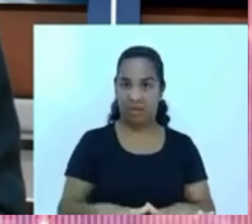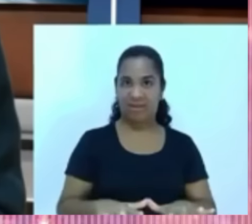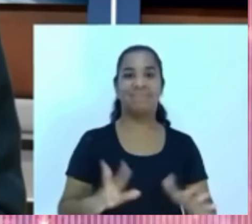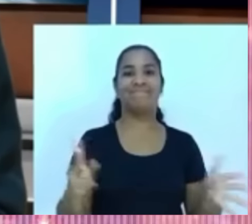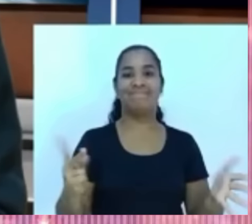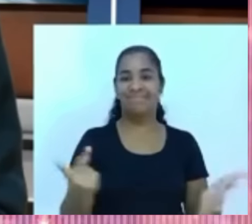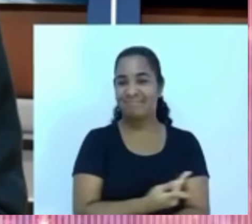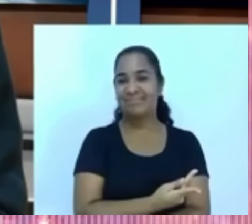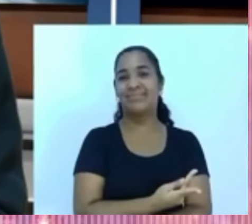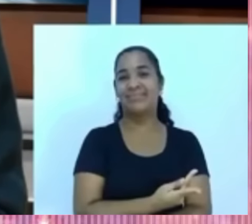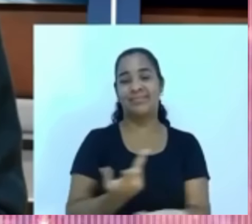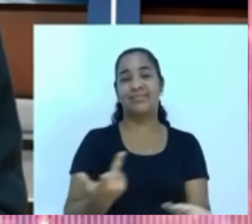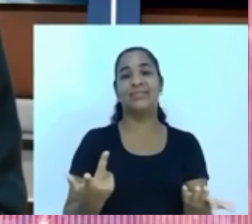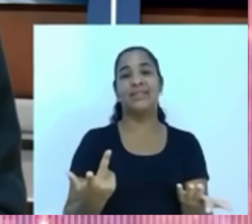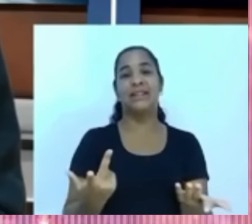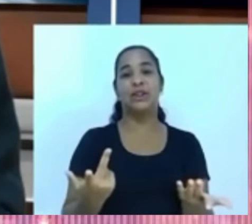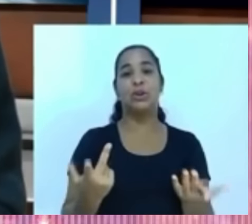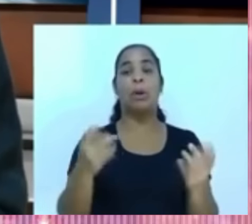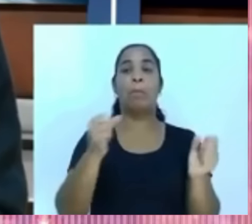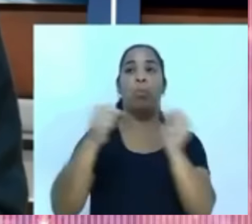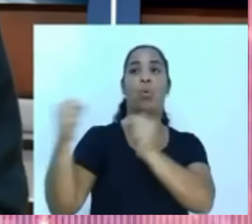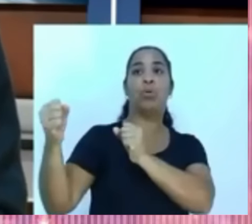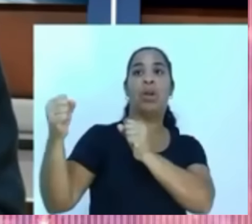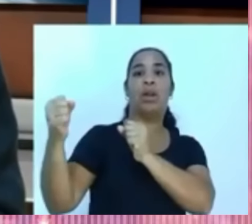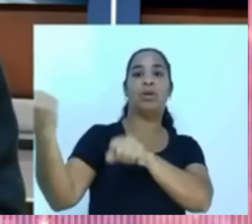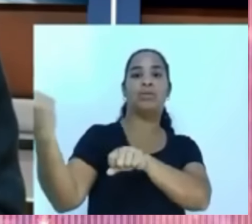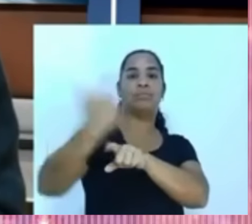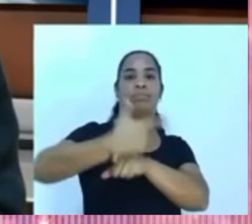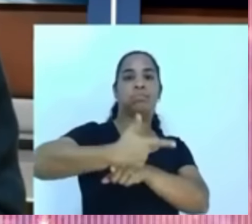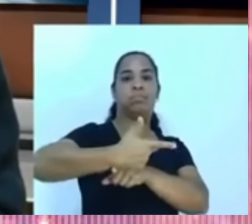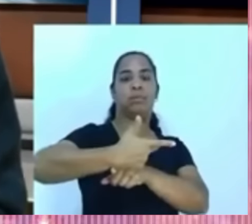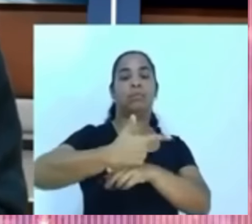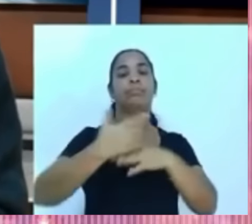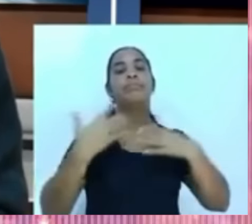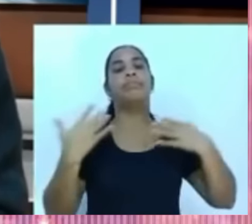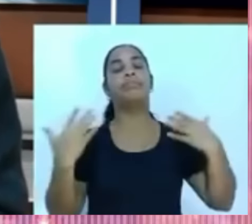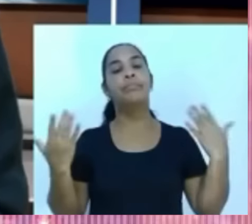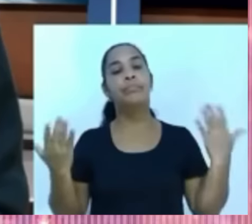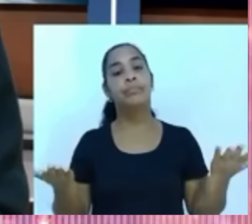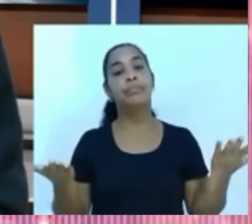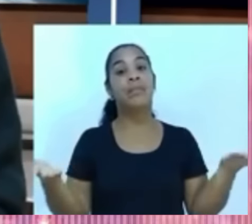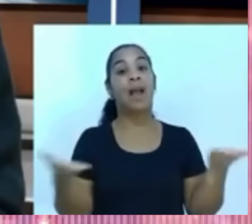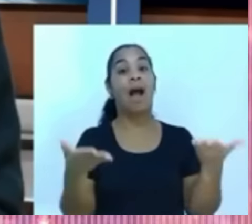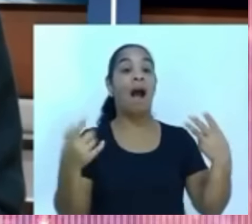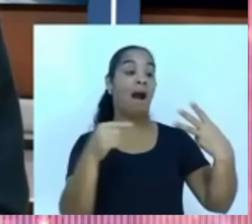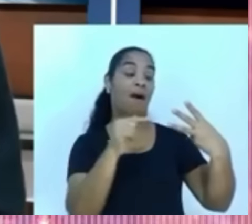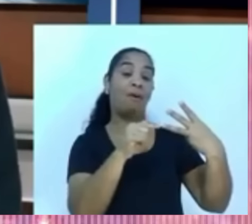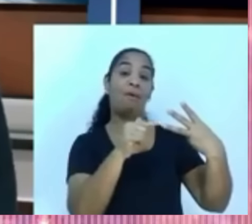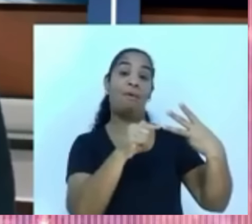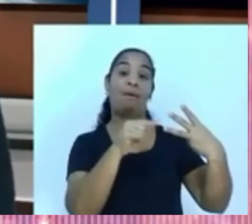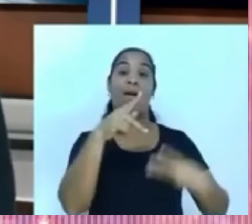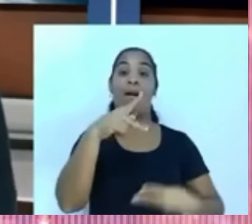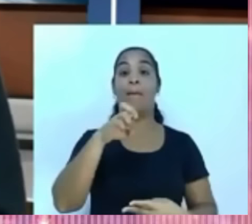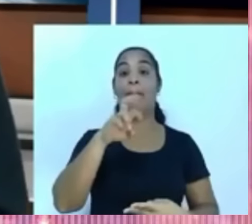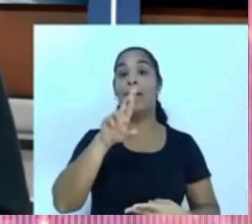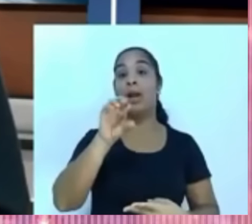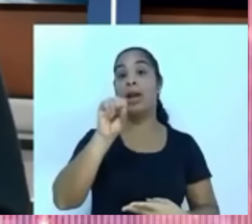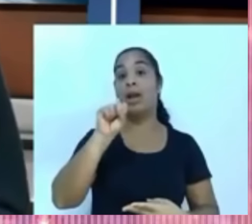Nações mais poderosas bem ficou a personalidade do ponto de vista